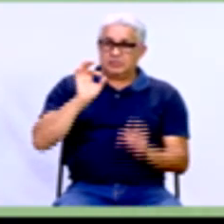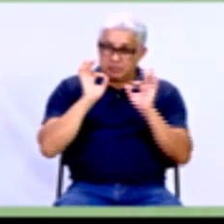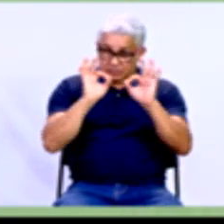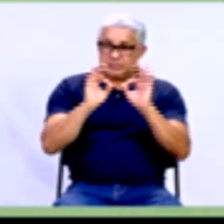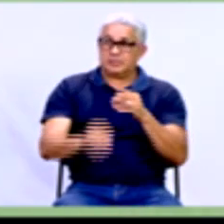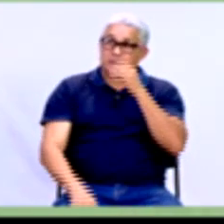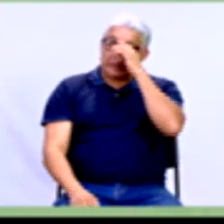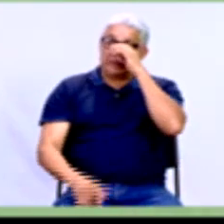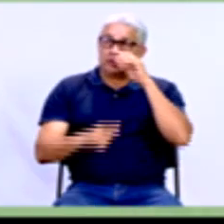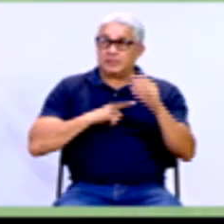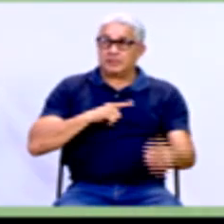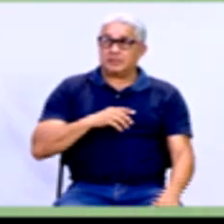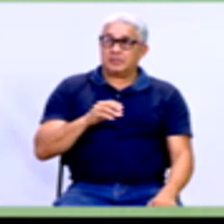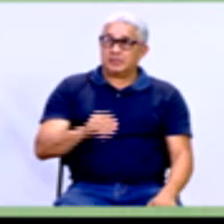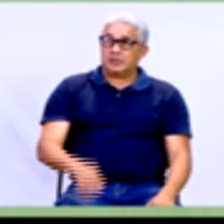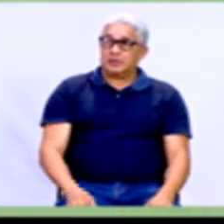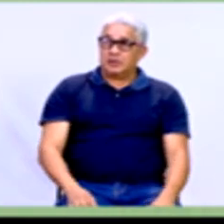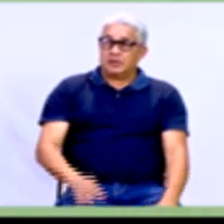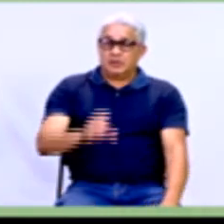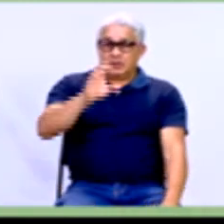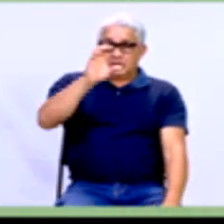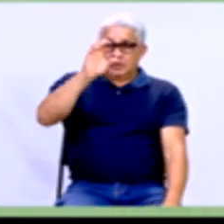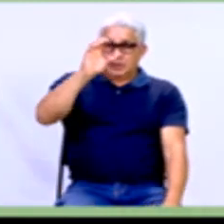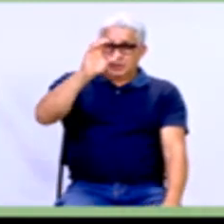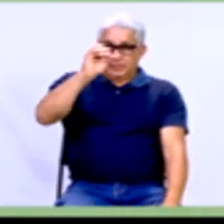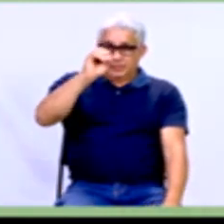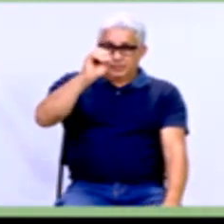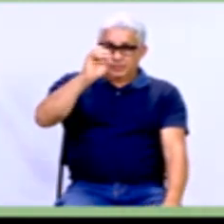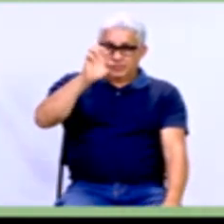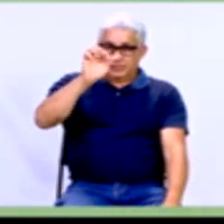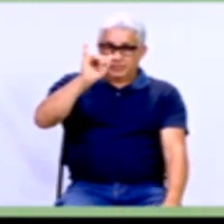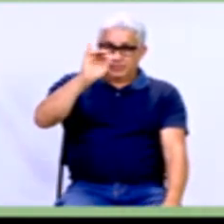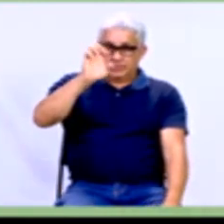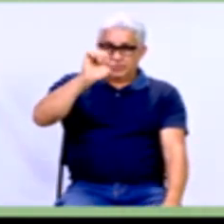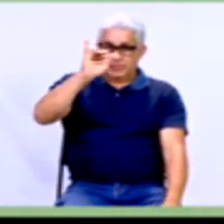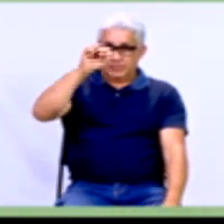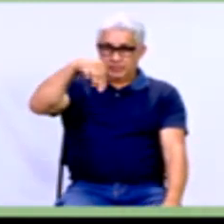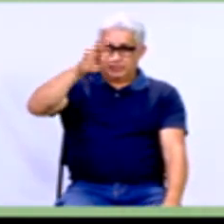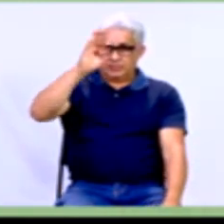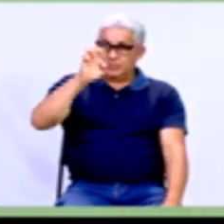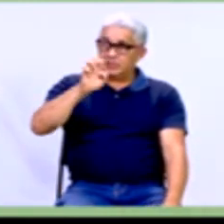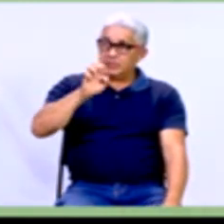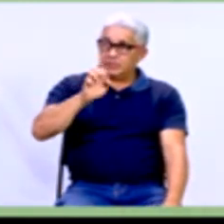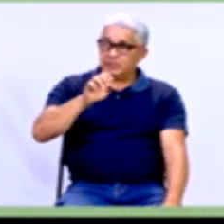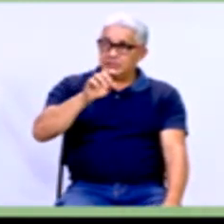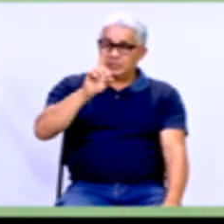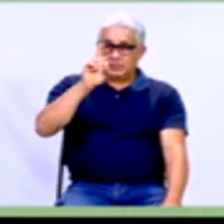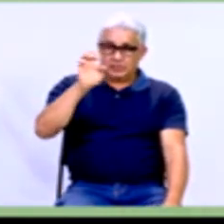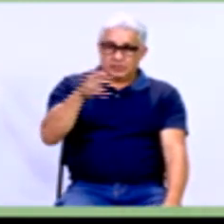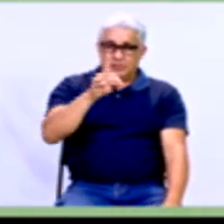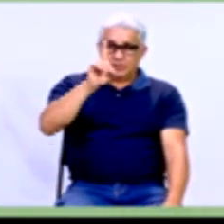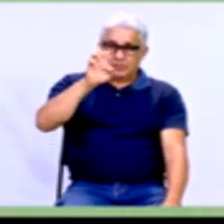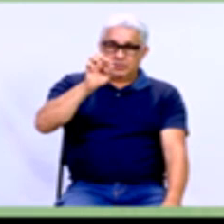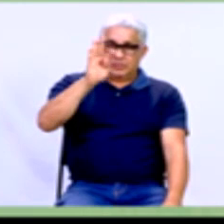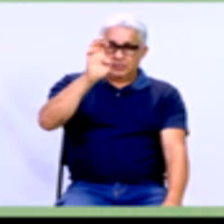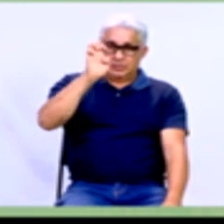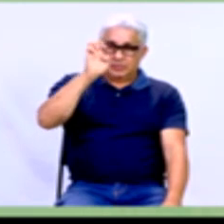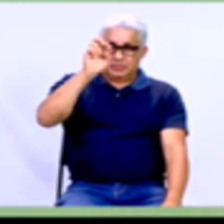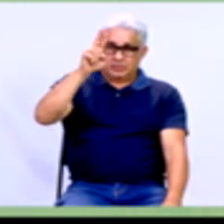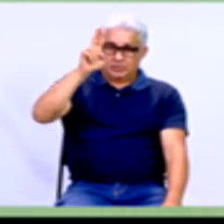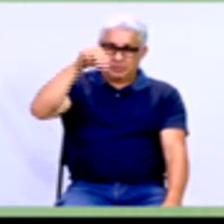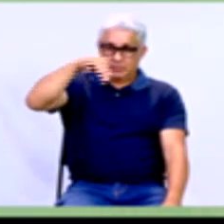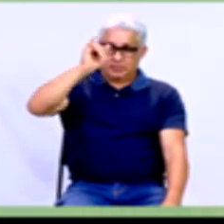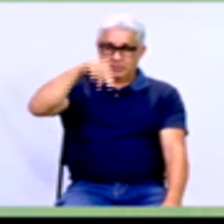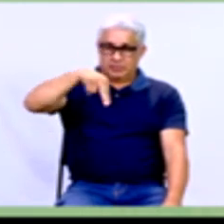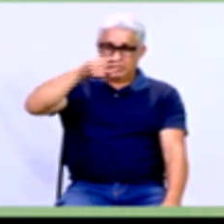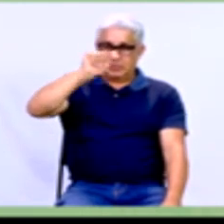Aí a gente tem o coeficiente de determinação. O coeficiente de determinação é a relação da variação explicada com a variação